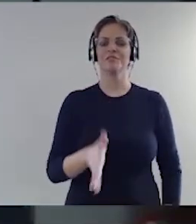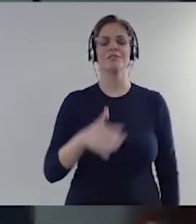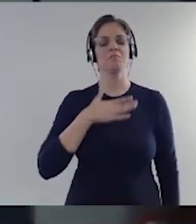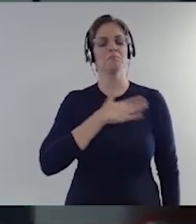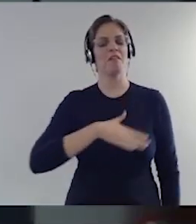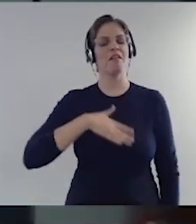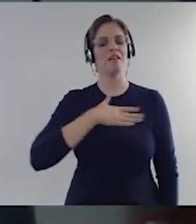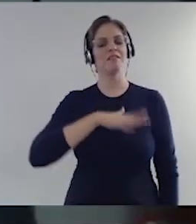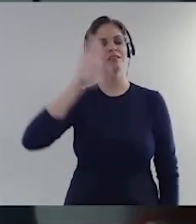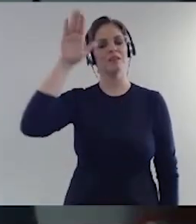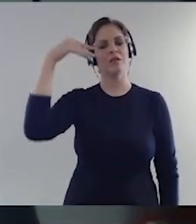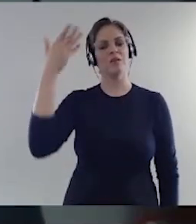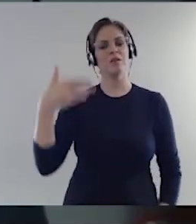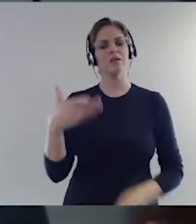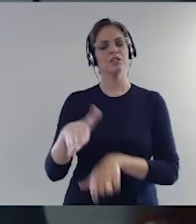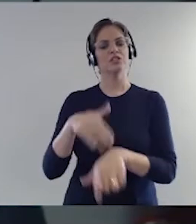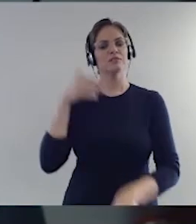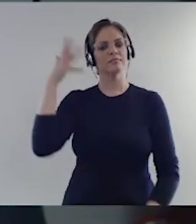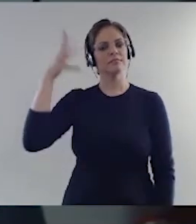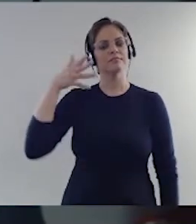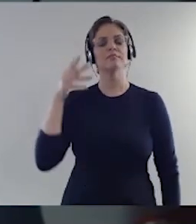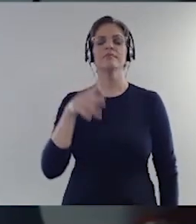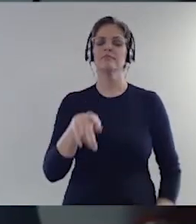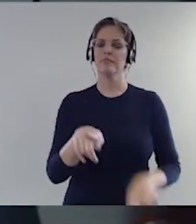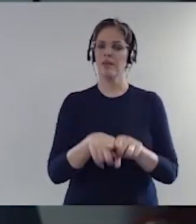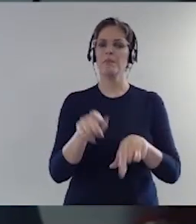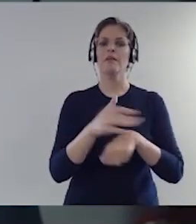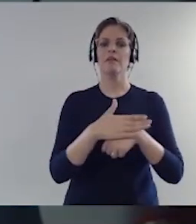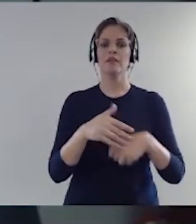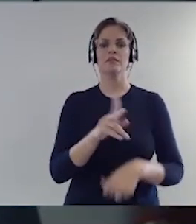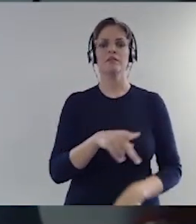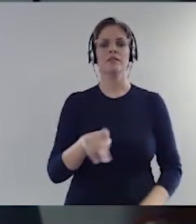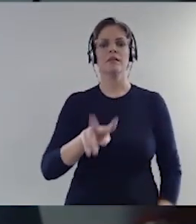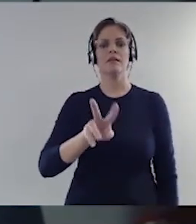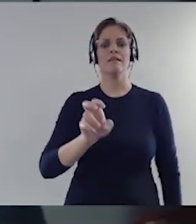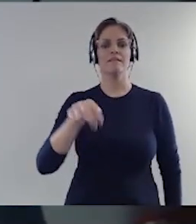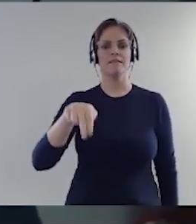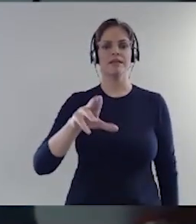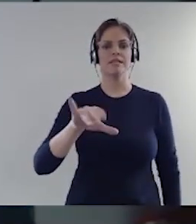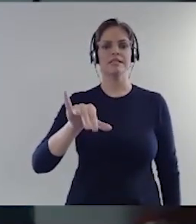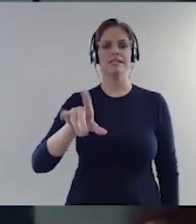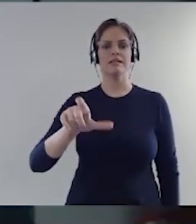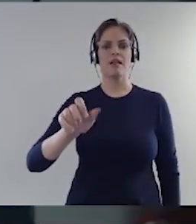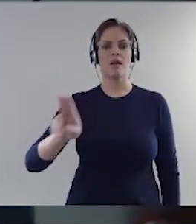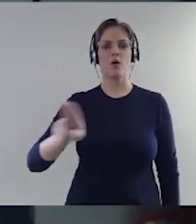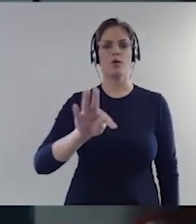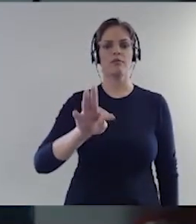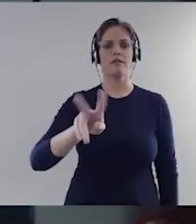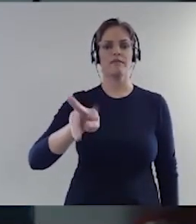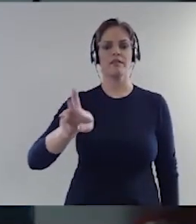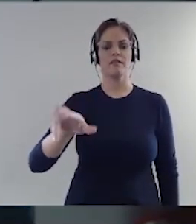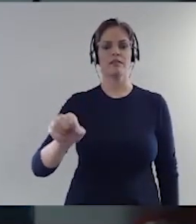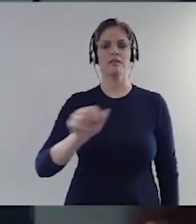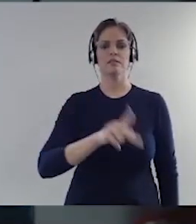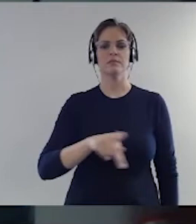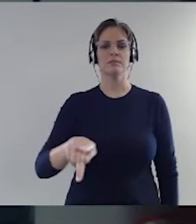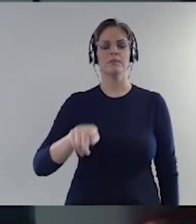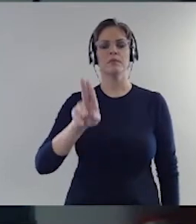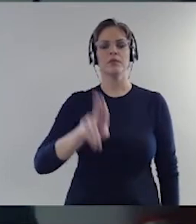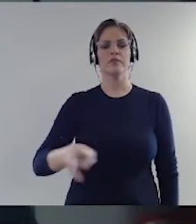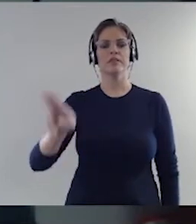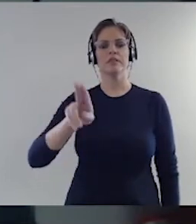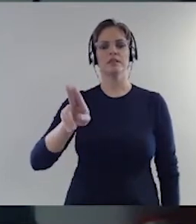grande honra de passar a palavra ao também querido professor Venceslau Tavares, professor da Universidade Federal de